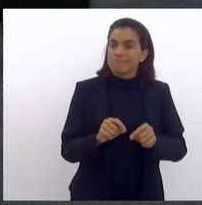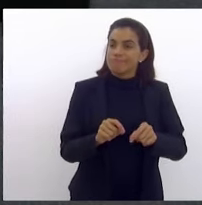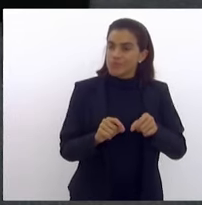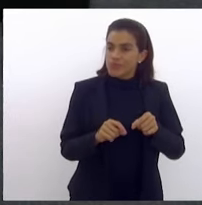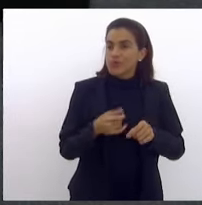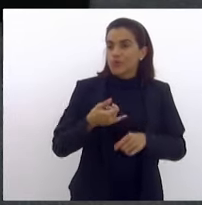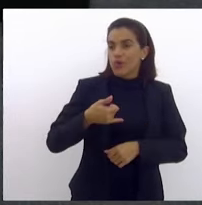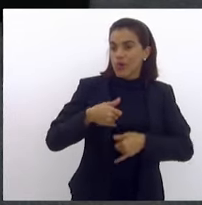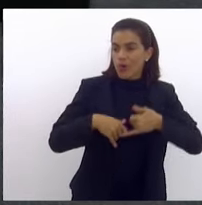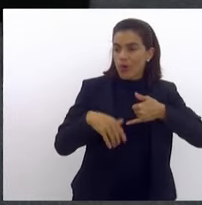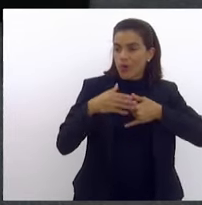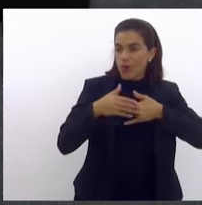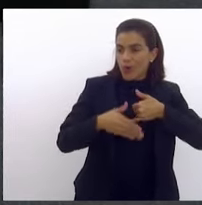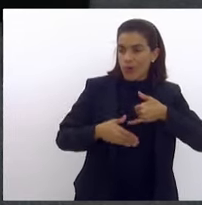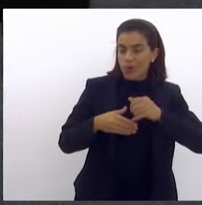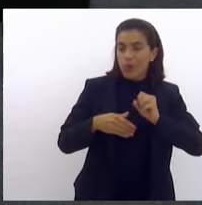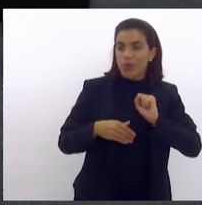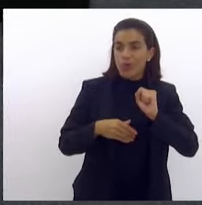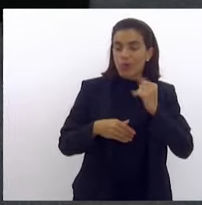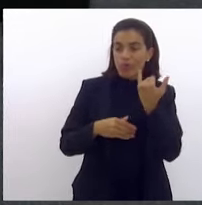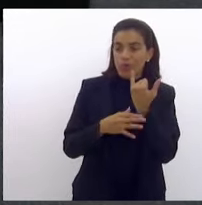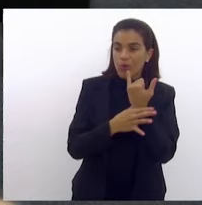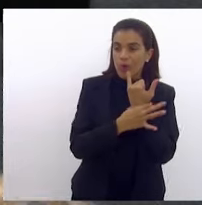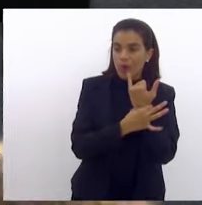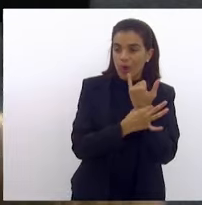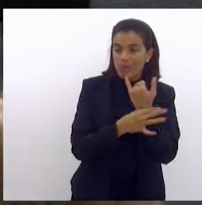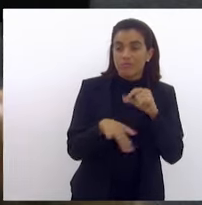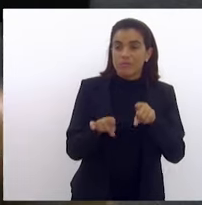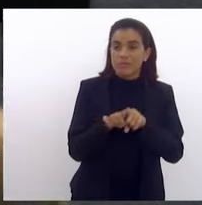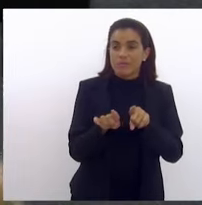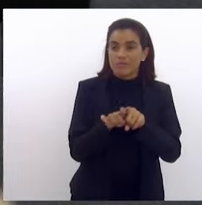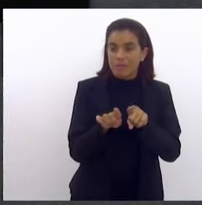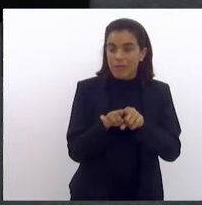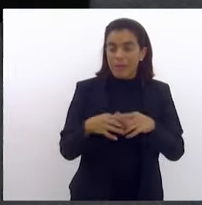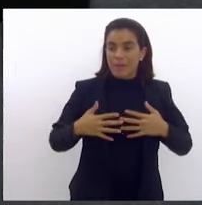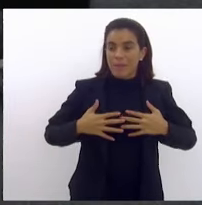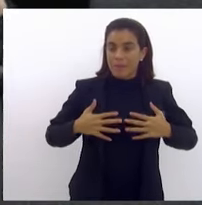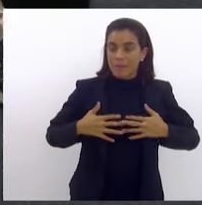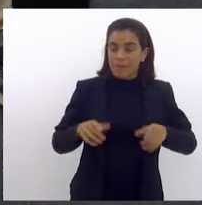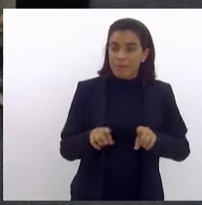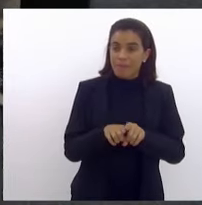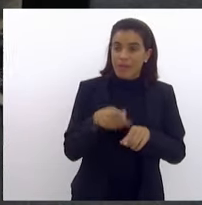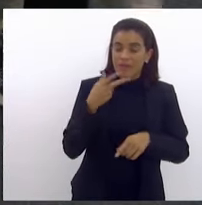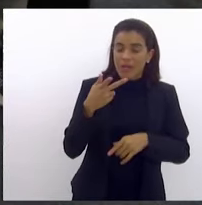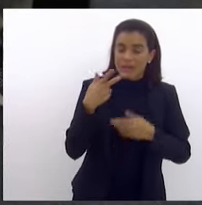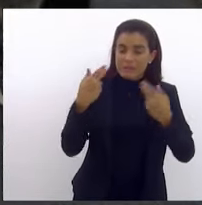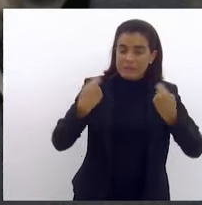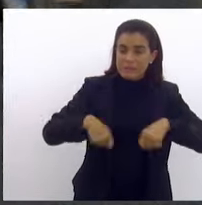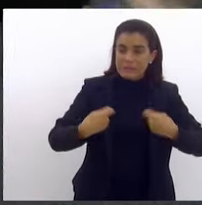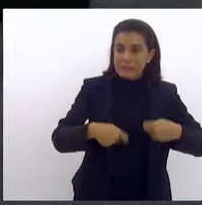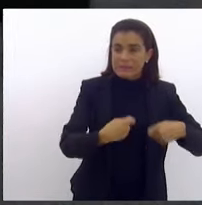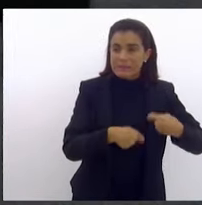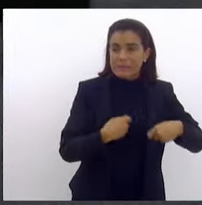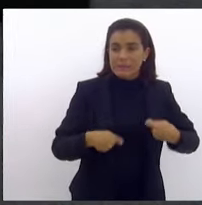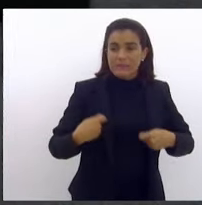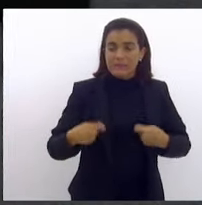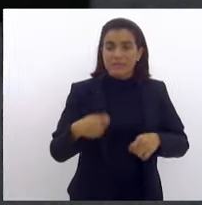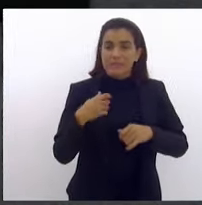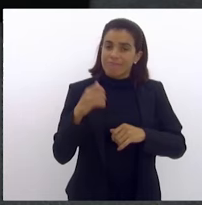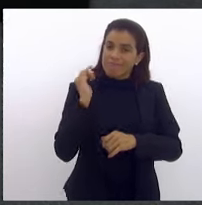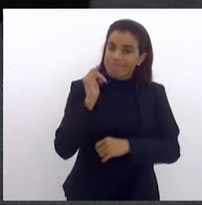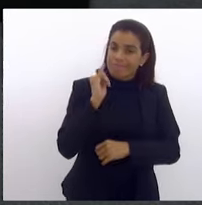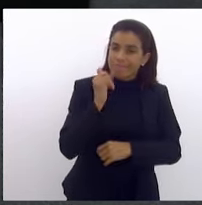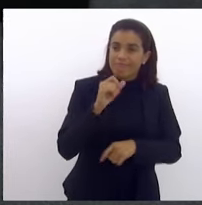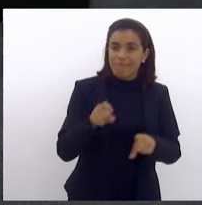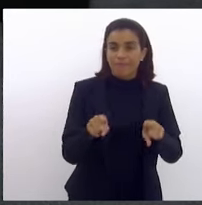gente passa esse mês de novembro, novembro azul, trazendo a necessidade de relatar